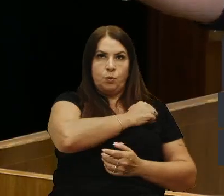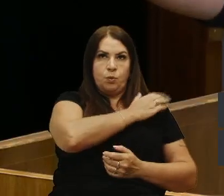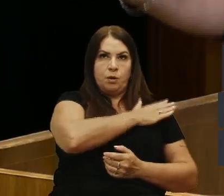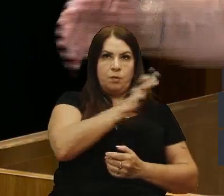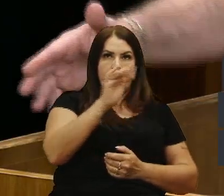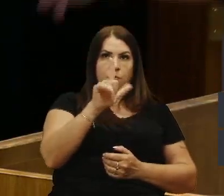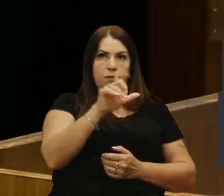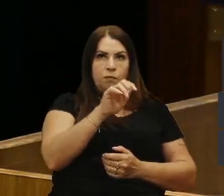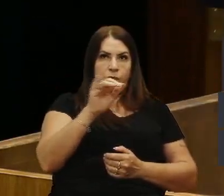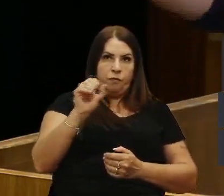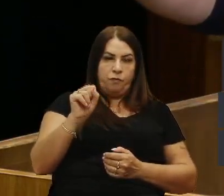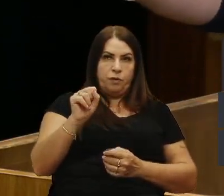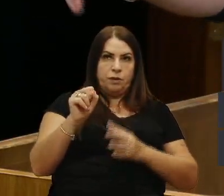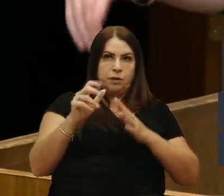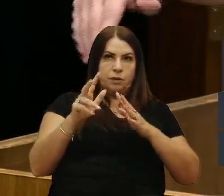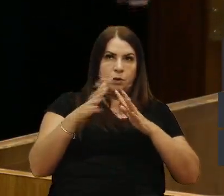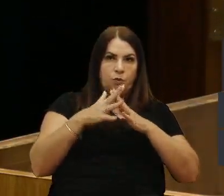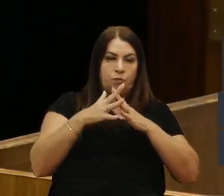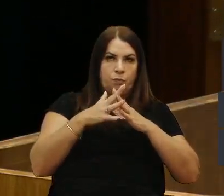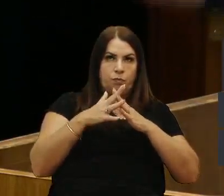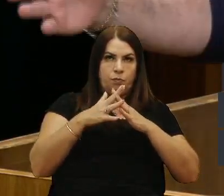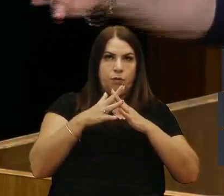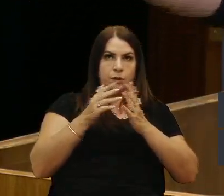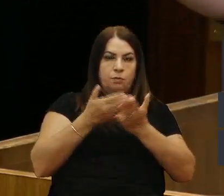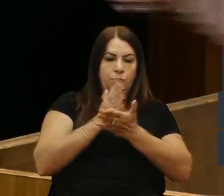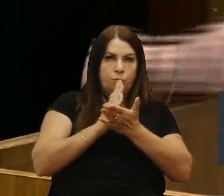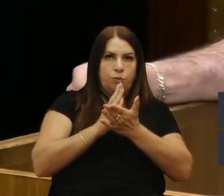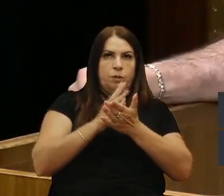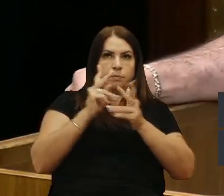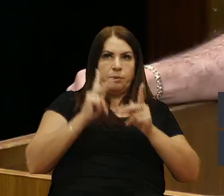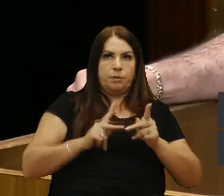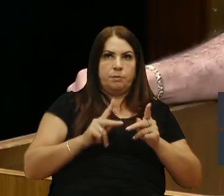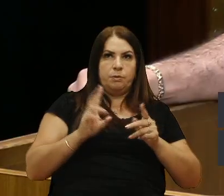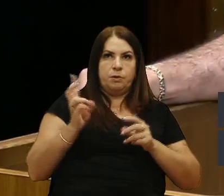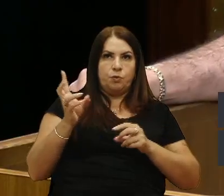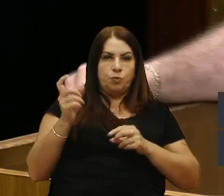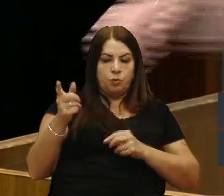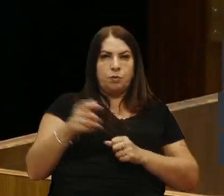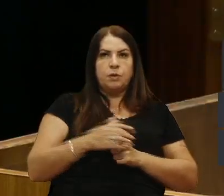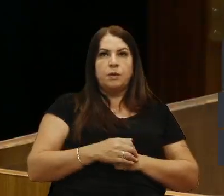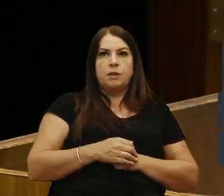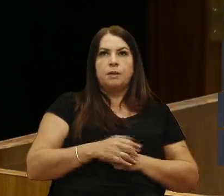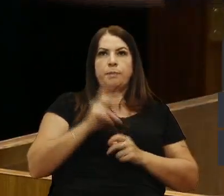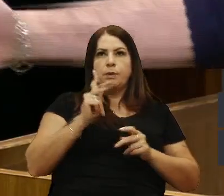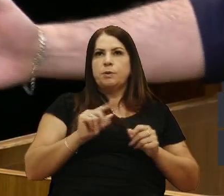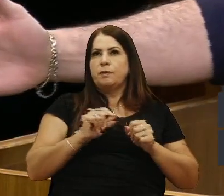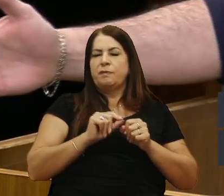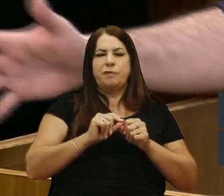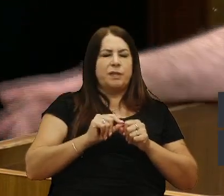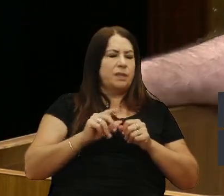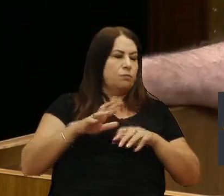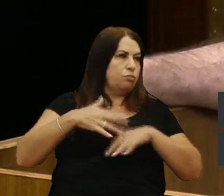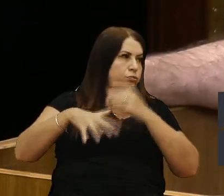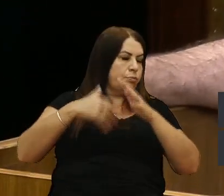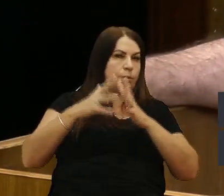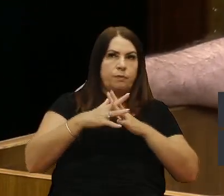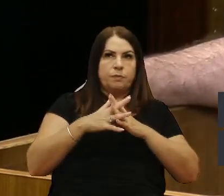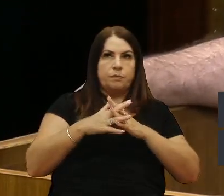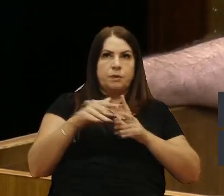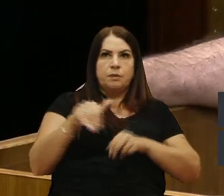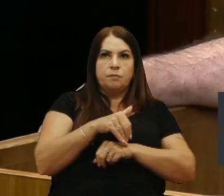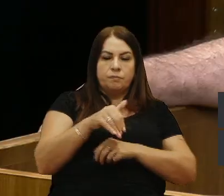o motivo do Tendel, que tem a perturbação do sossego público, tem gente usando droga, tem gente fazendo caramba na